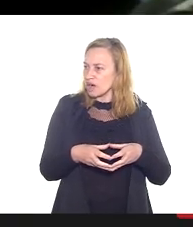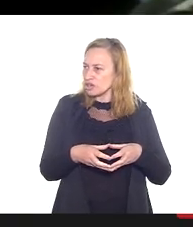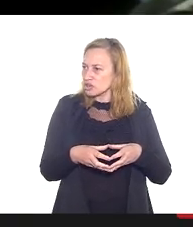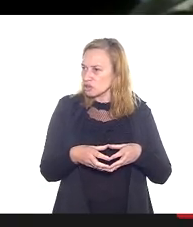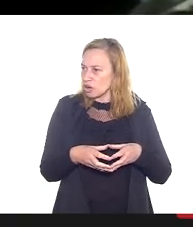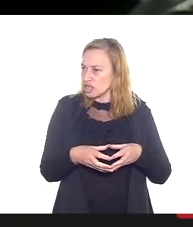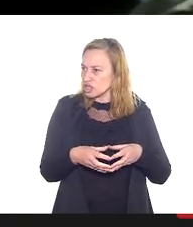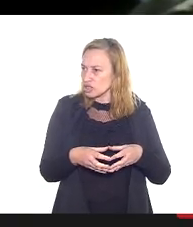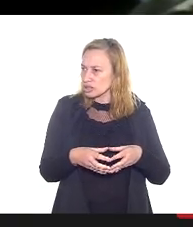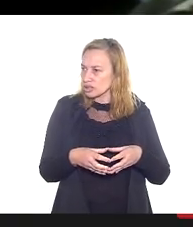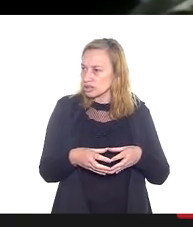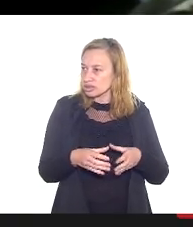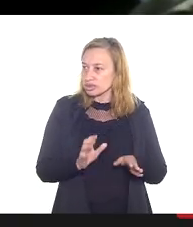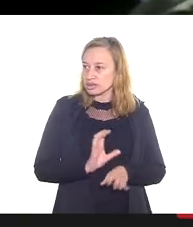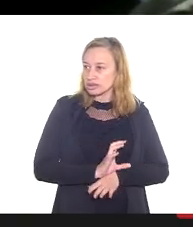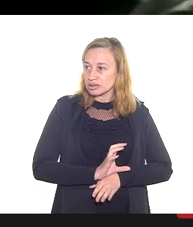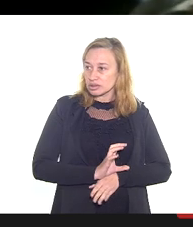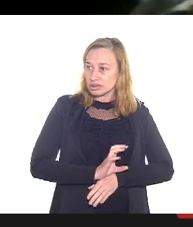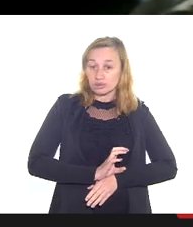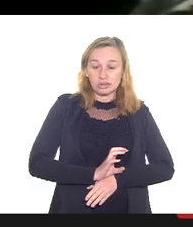Ouvi com muita atenção